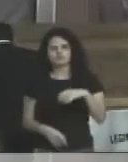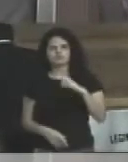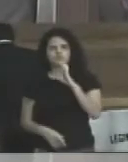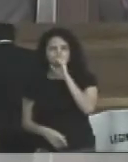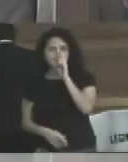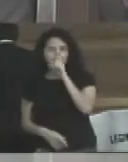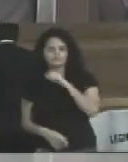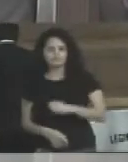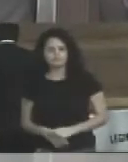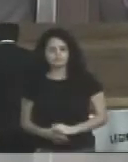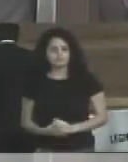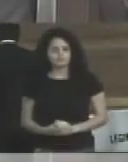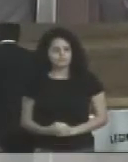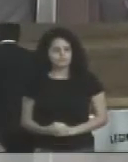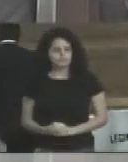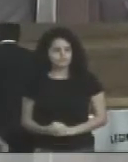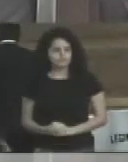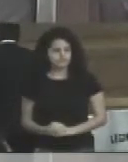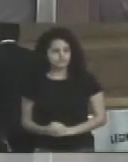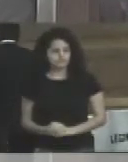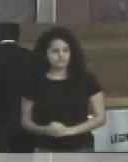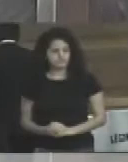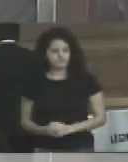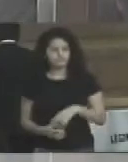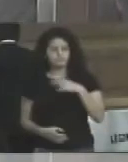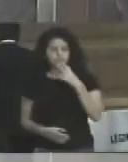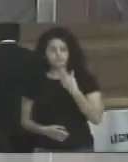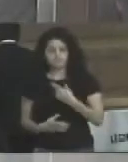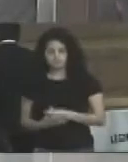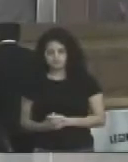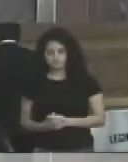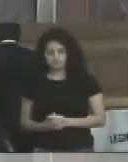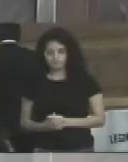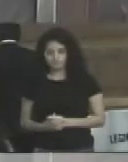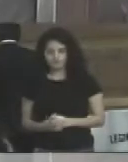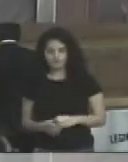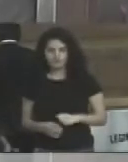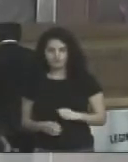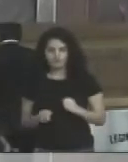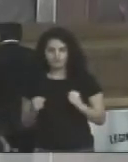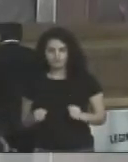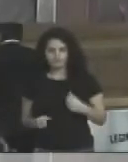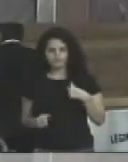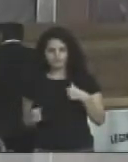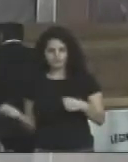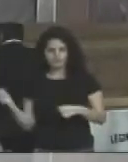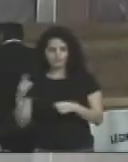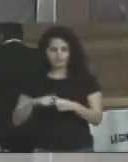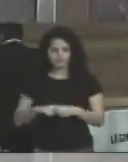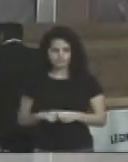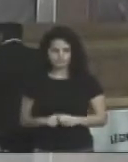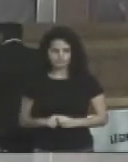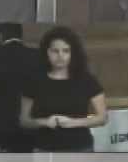Brasféus, né, antigo Estaleiro Verome, dizer que podem contar aqui com esse vereador, vou fazer o